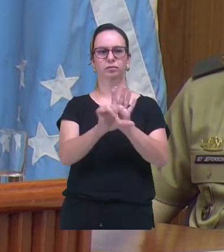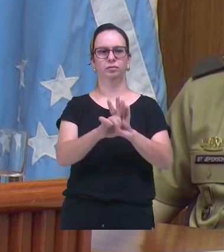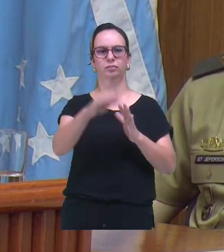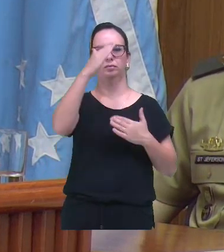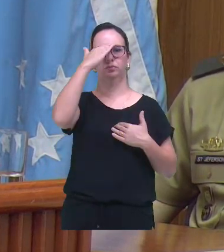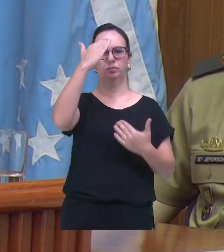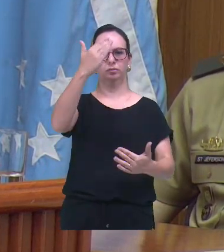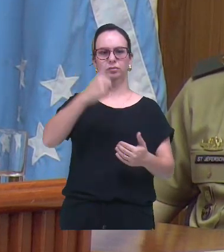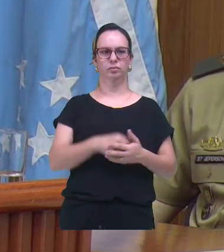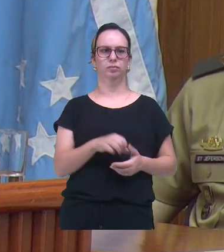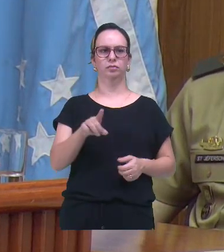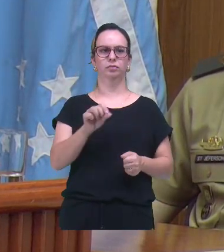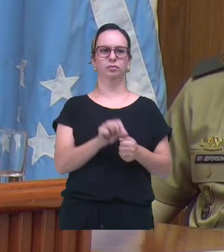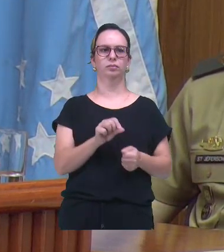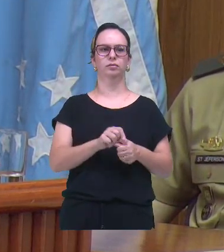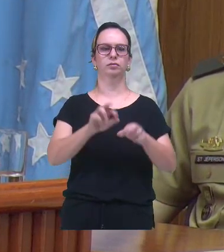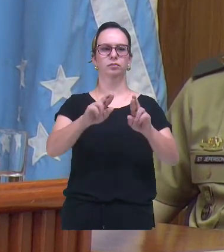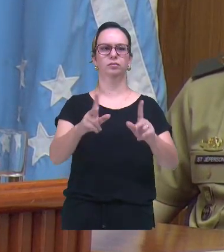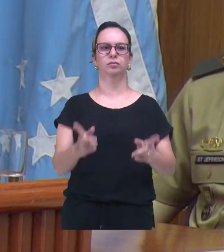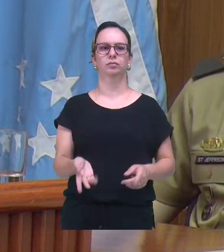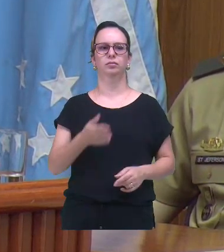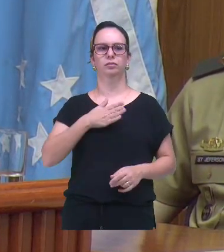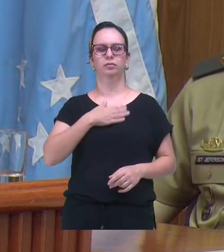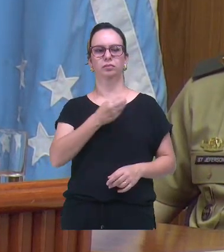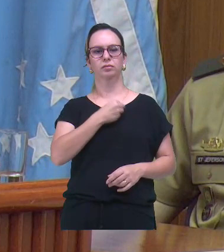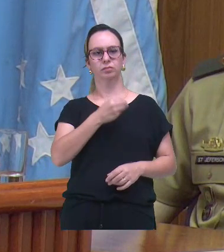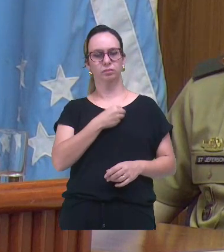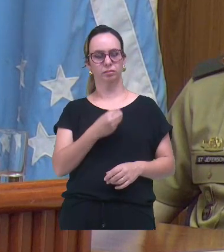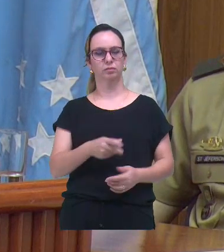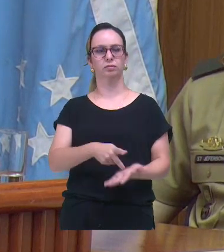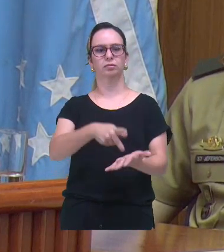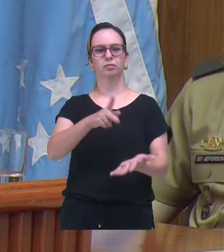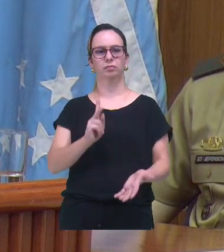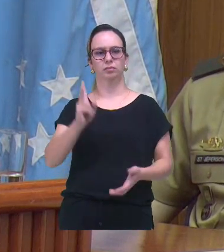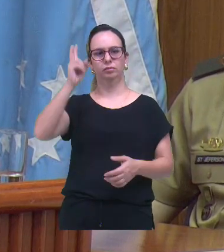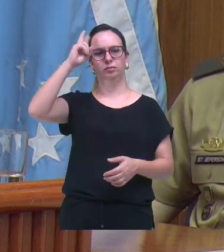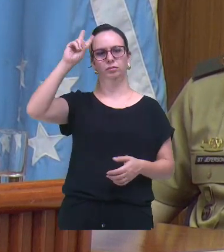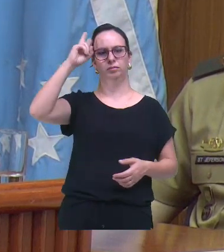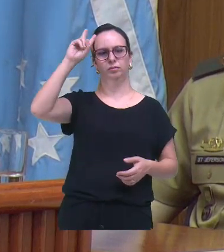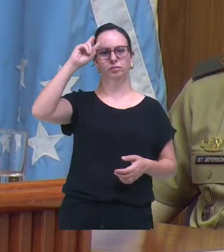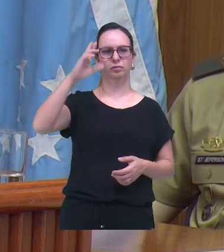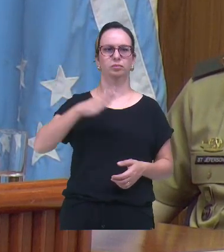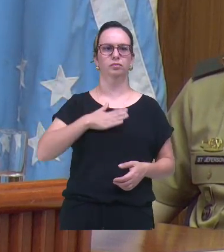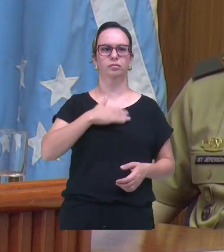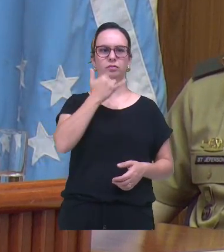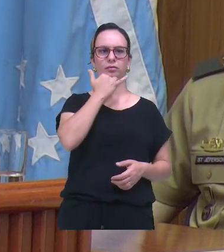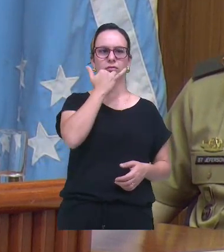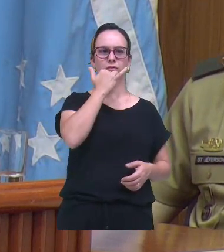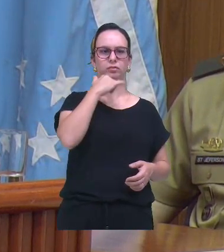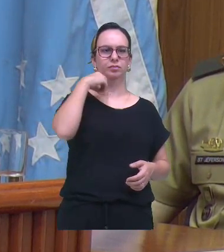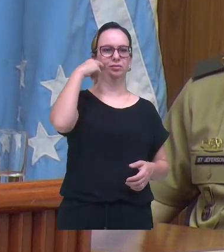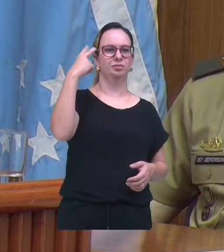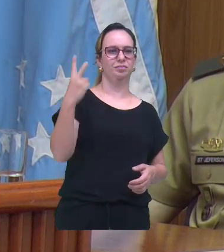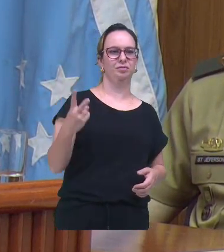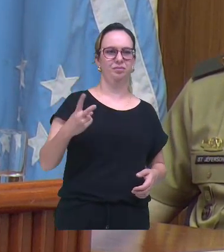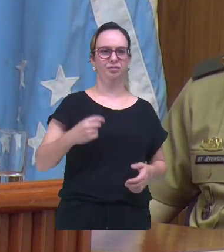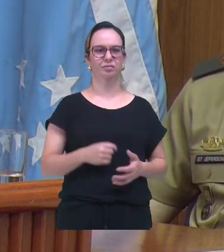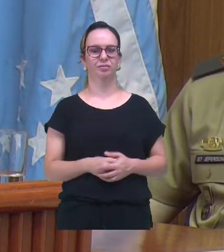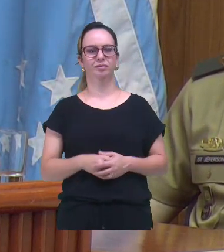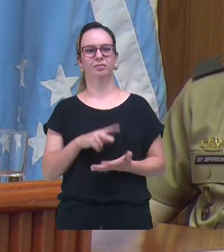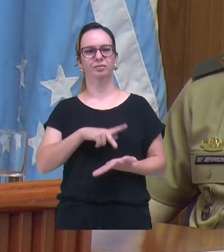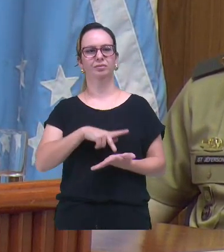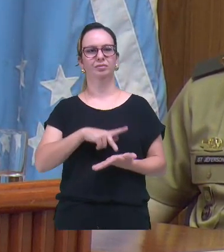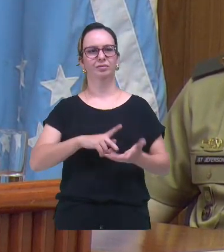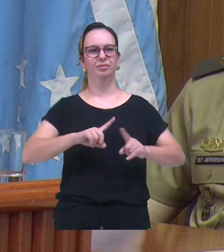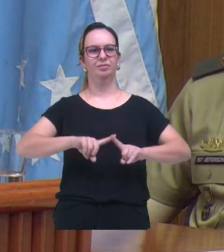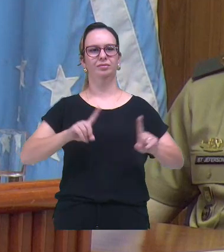a diferença na minha vida e também faz parte dessa história. Me desculpem a vaidade e a sinceridade, mas a